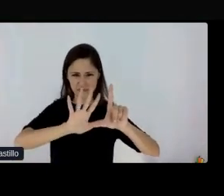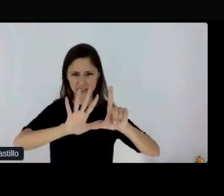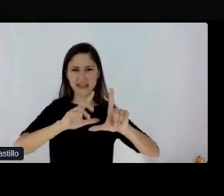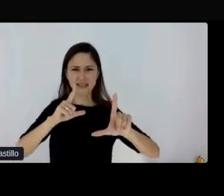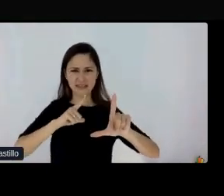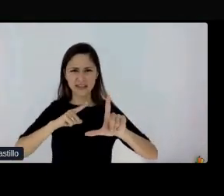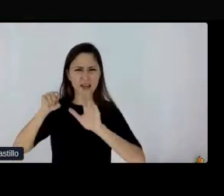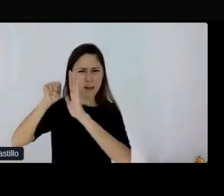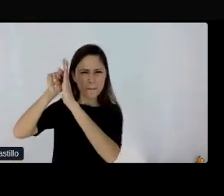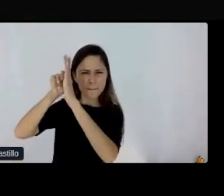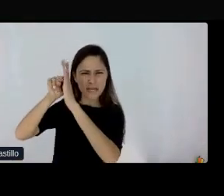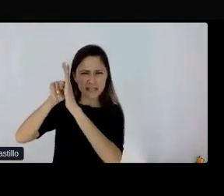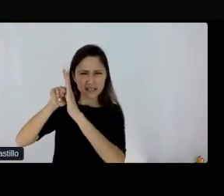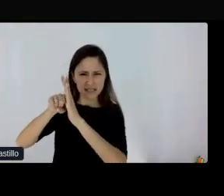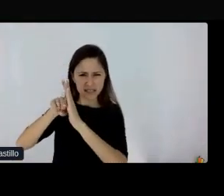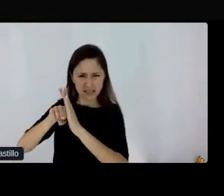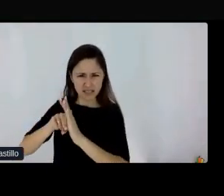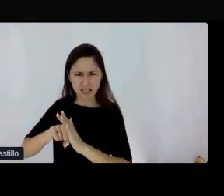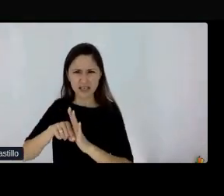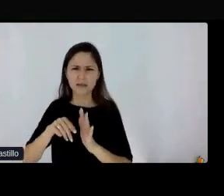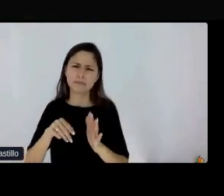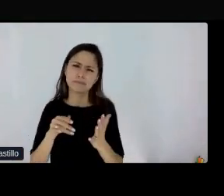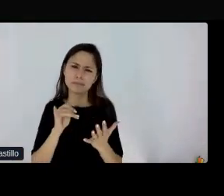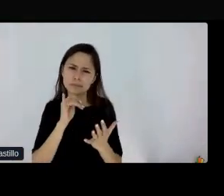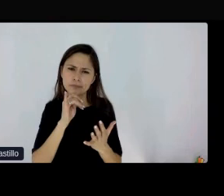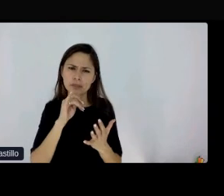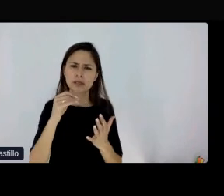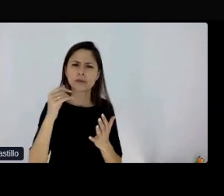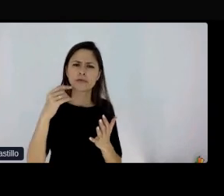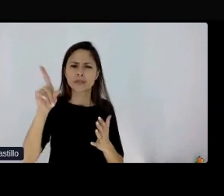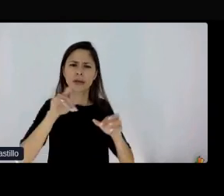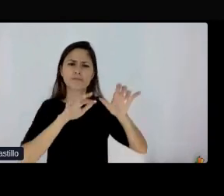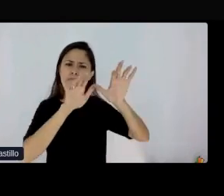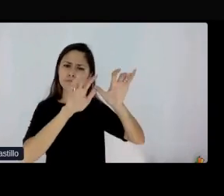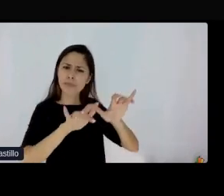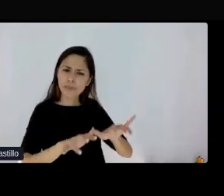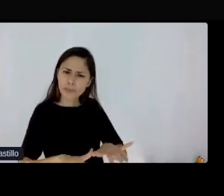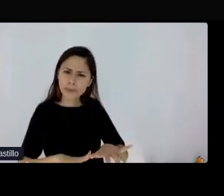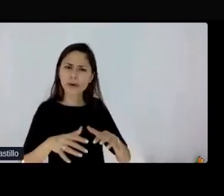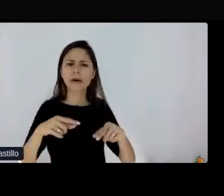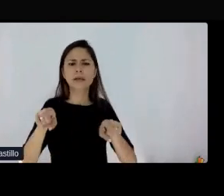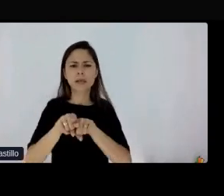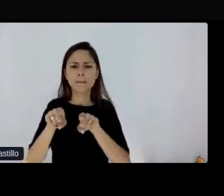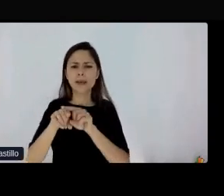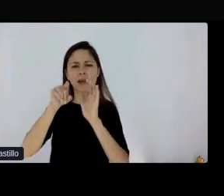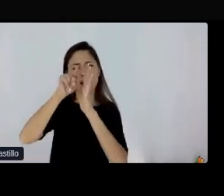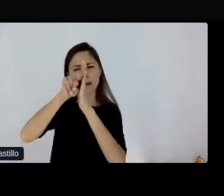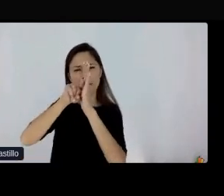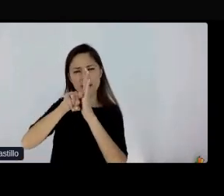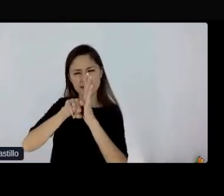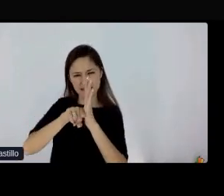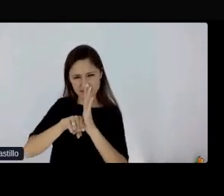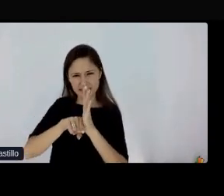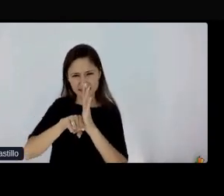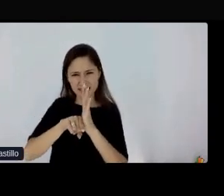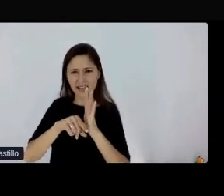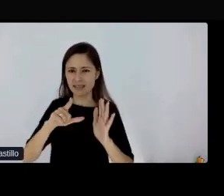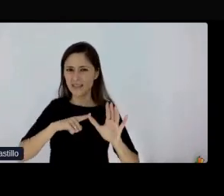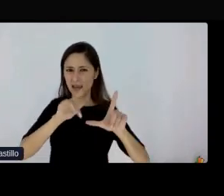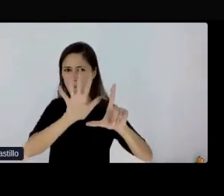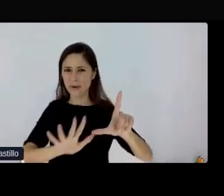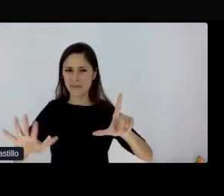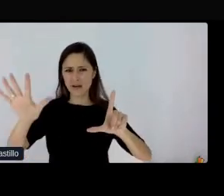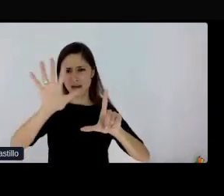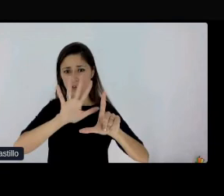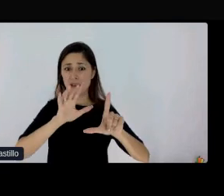para pesquisas online, para você fazer seu formulário e lançar pesquisas na internet,